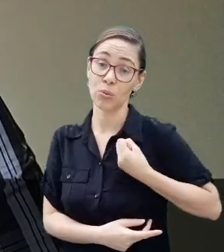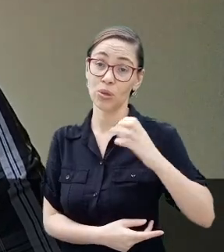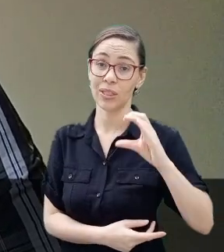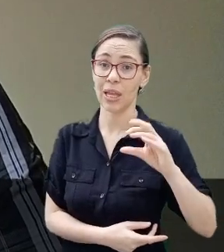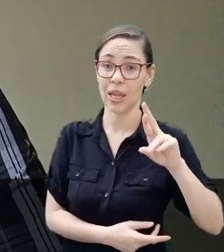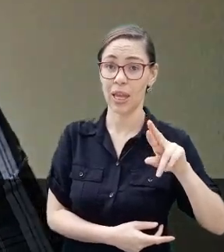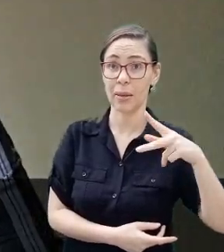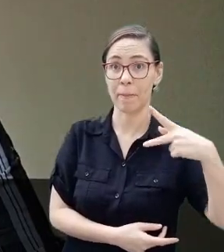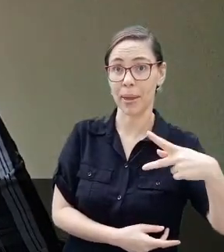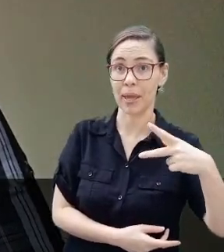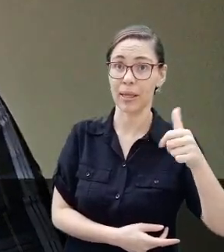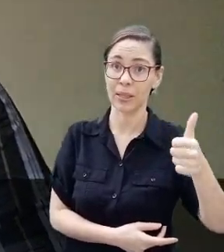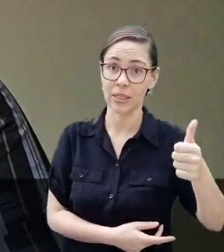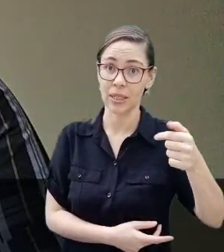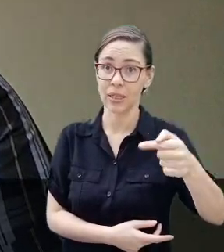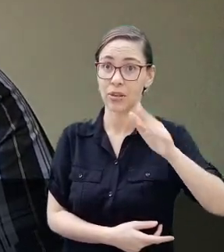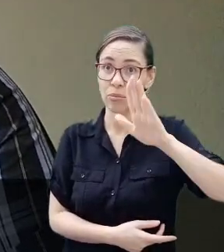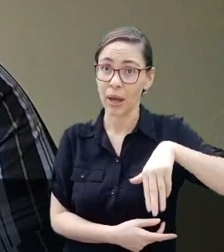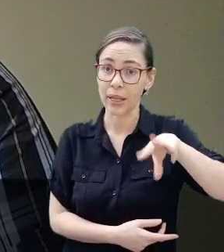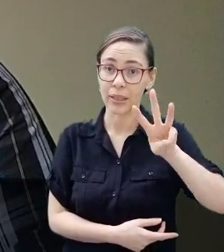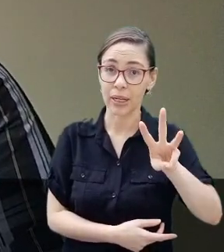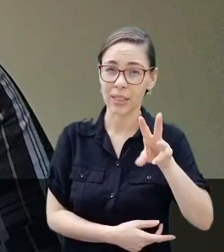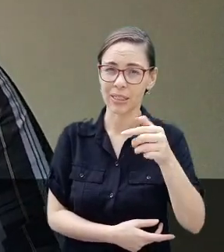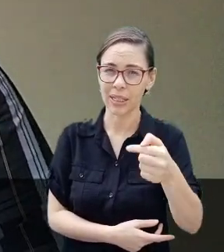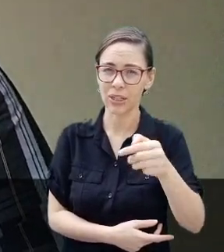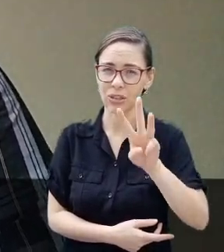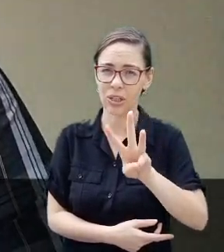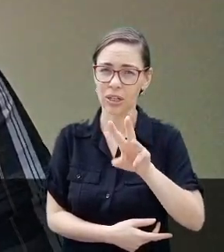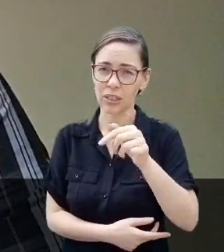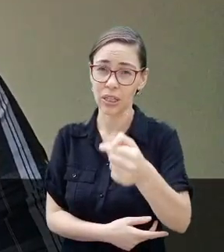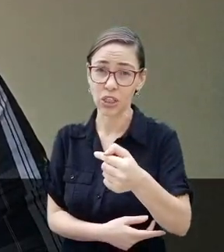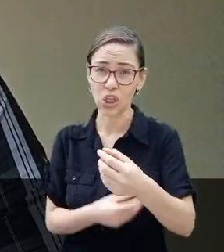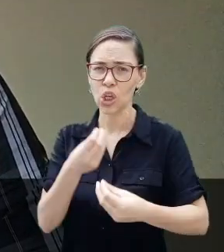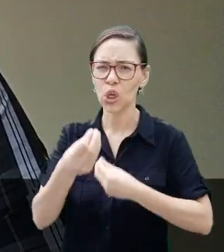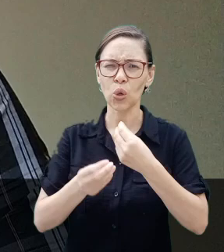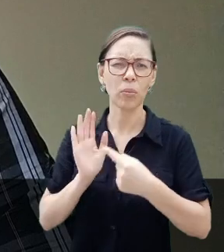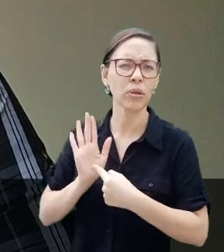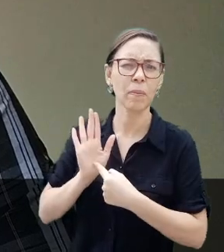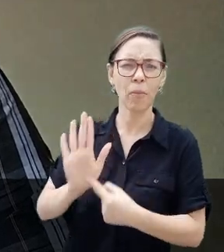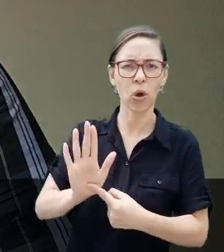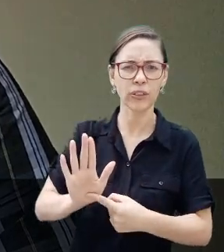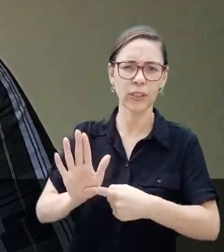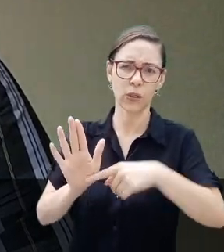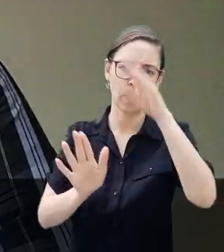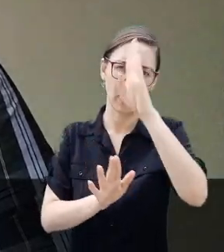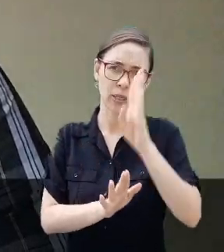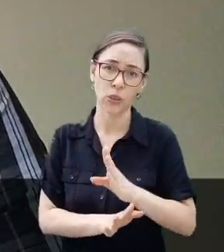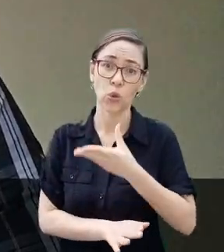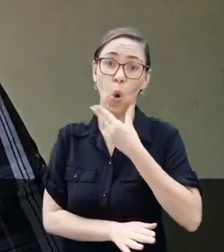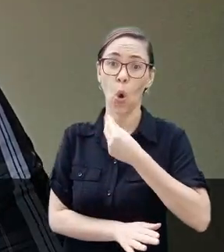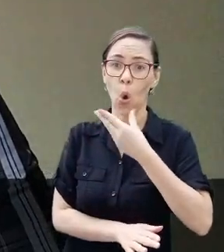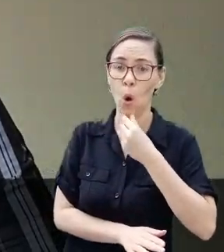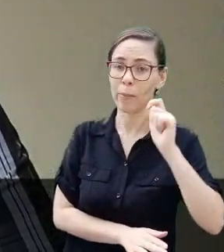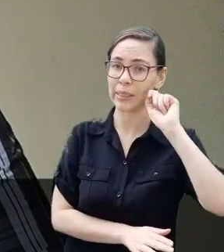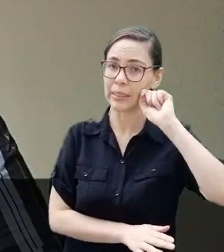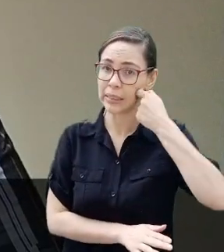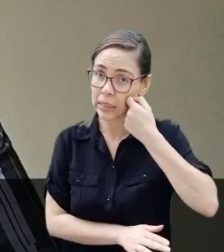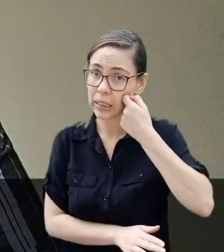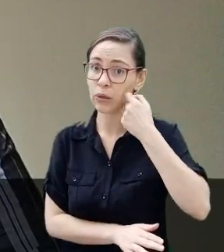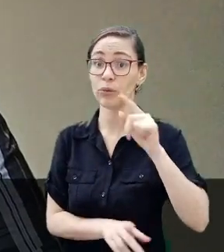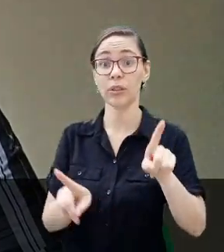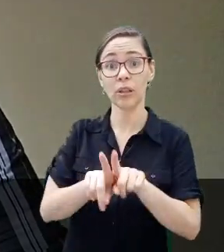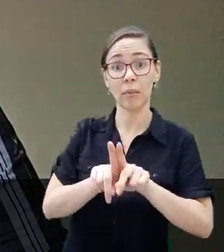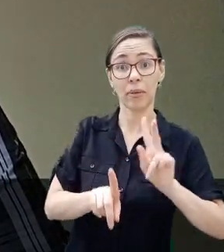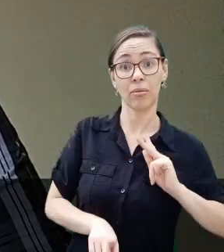17/3737. Quais questões são envolvidas em ser um homem trans negro? O Brasil é o país que mais mata pessoas trans no